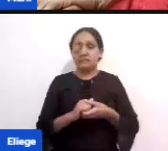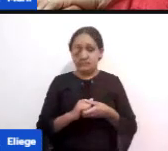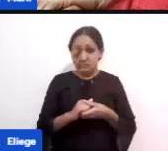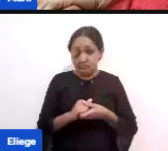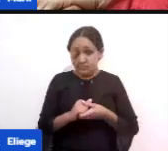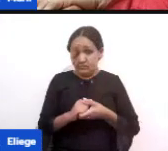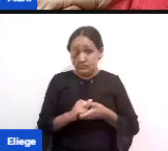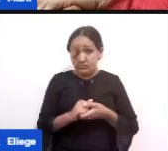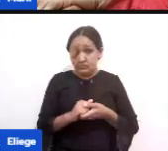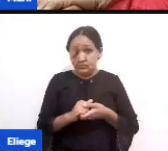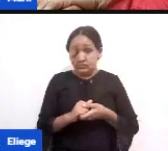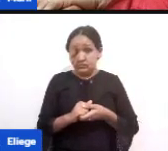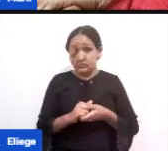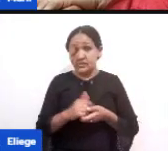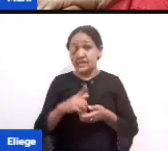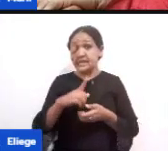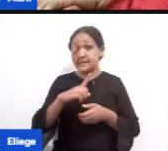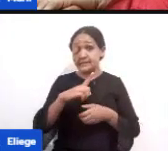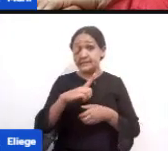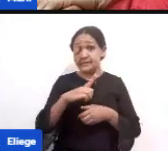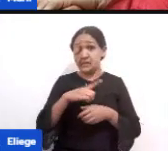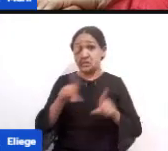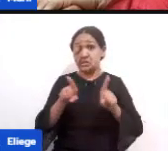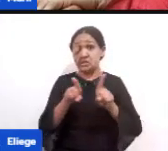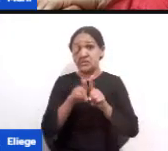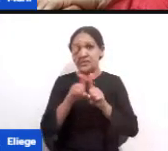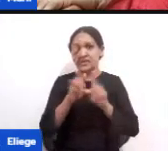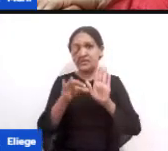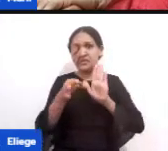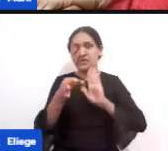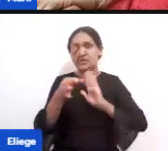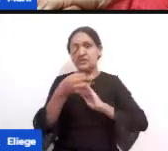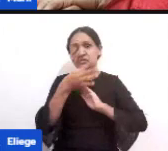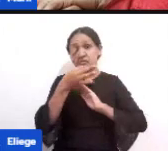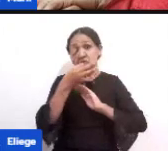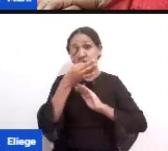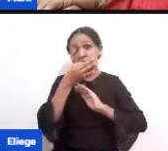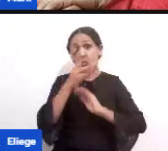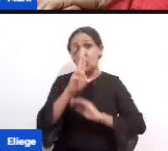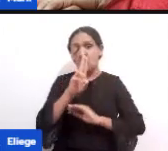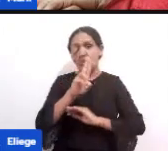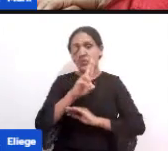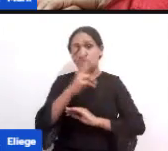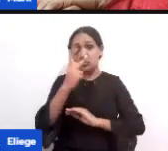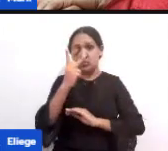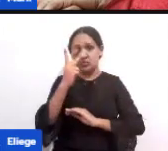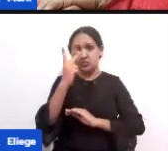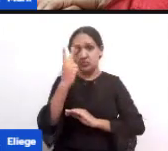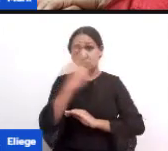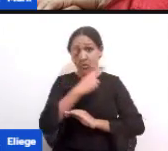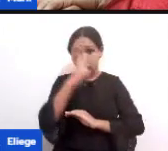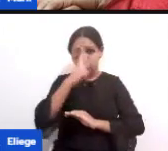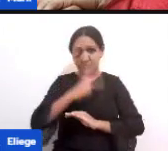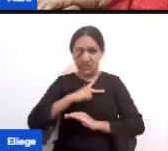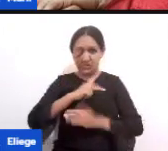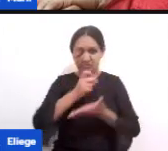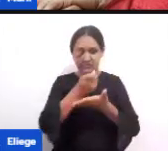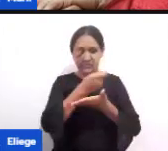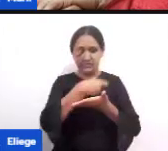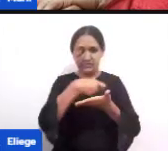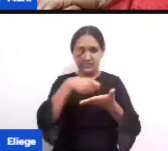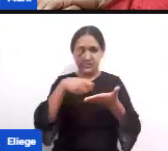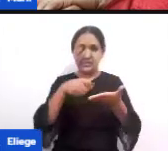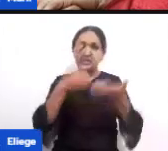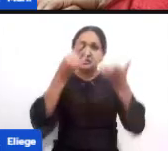E aí, nós sugerimos também a escrita do próprio nome, a ficha do nome. E aí, nós vamos falar um pouquinho